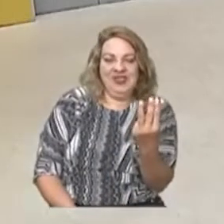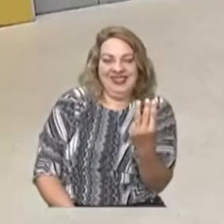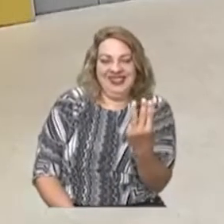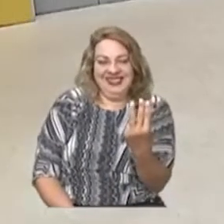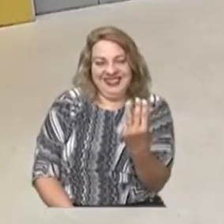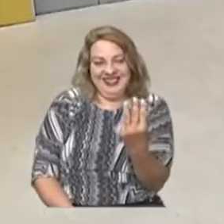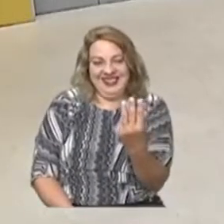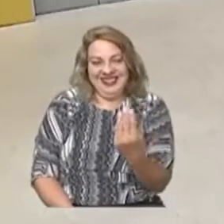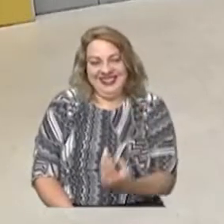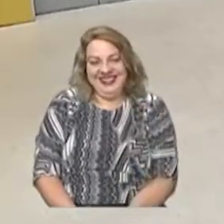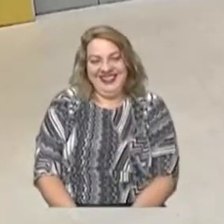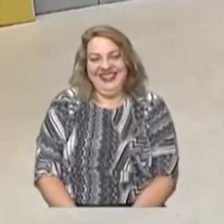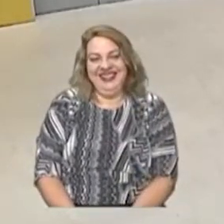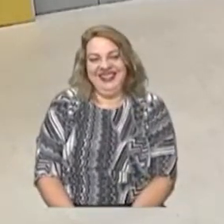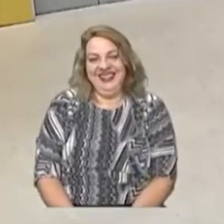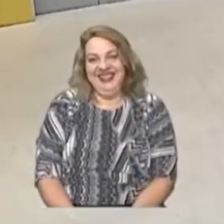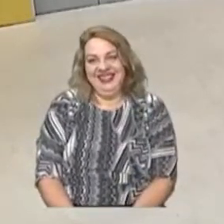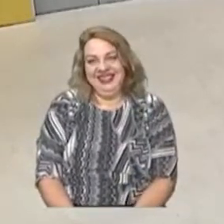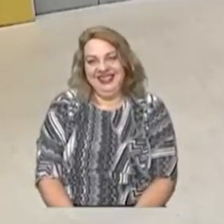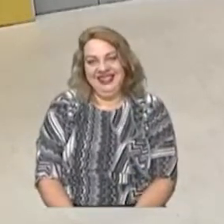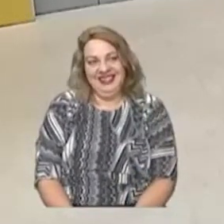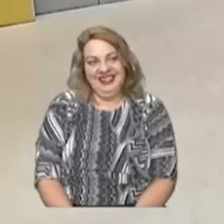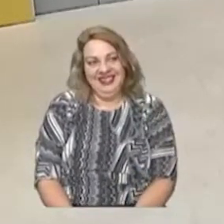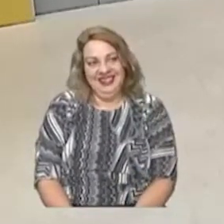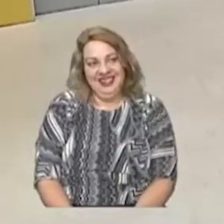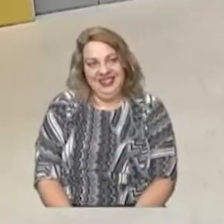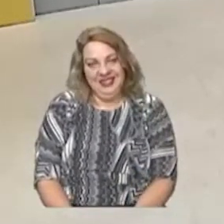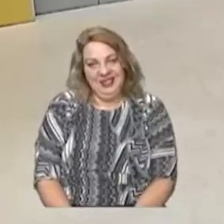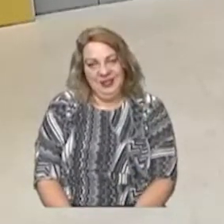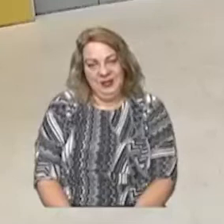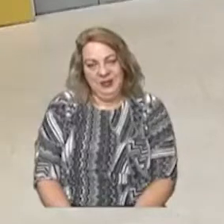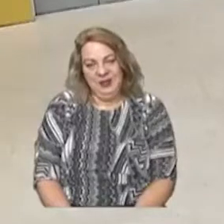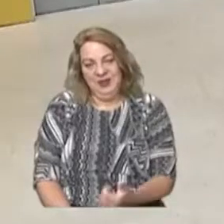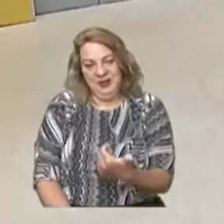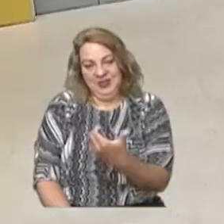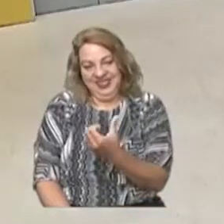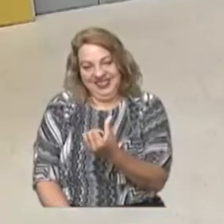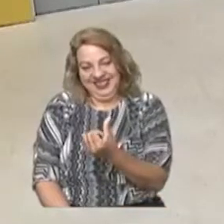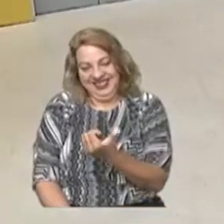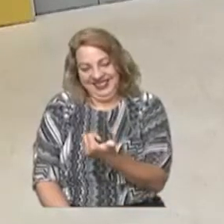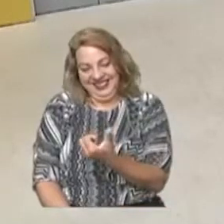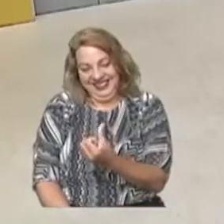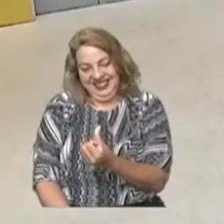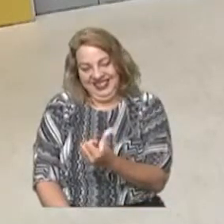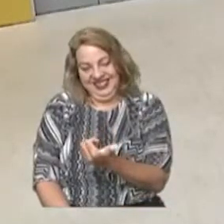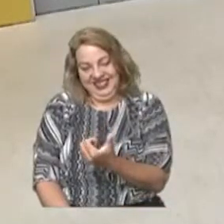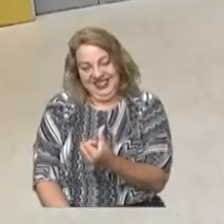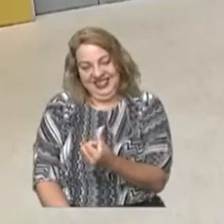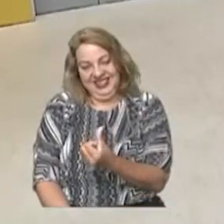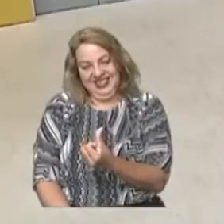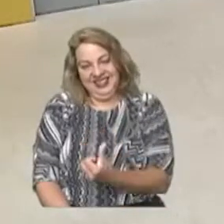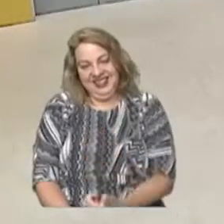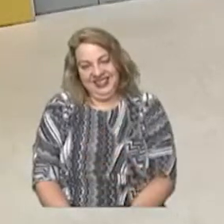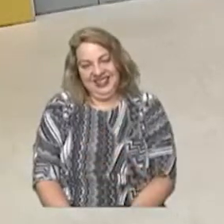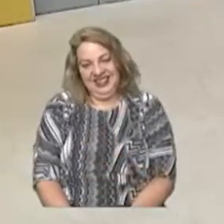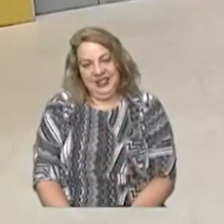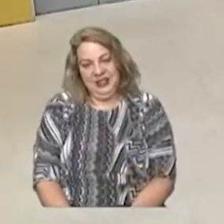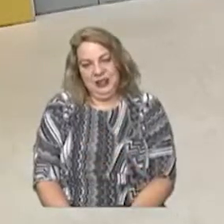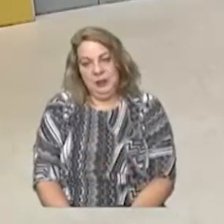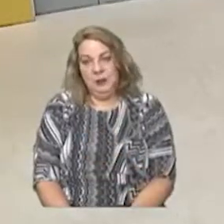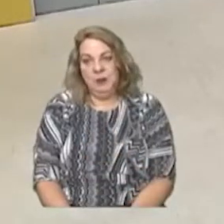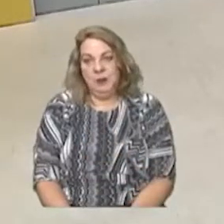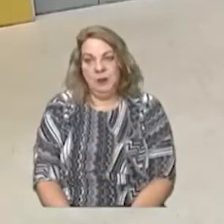número 3. Bolinha de número 3. E agora 16, 16.